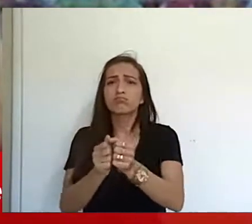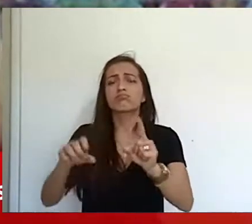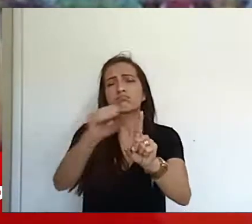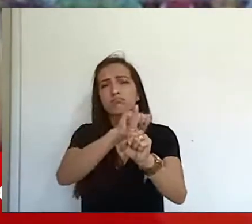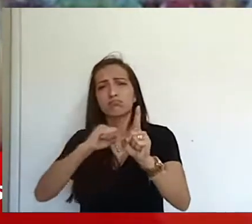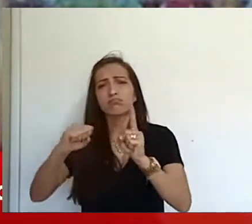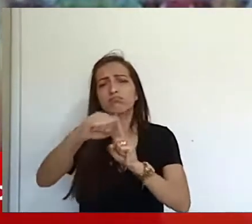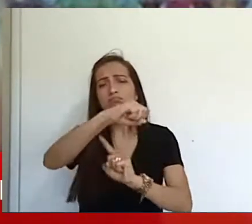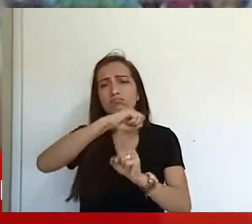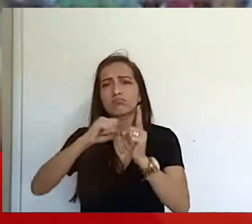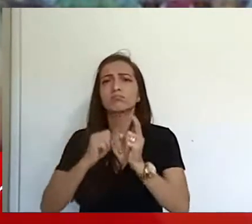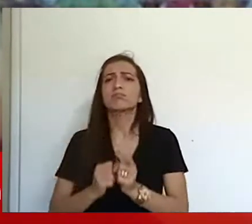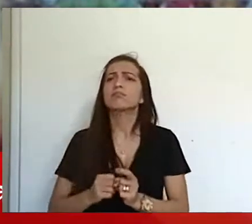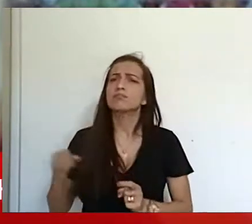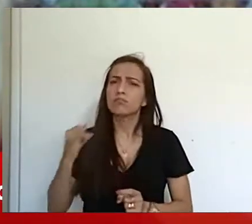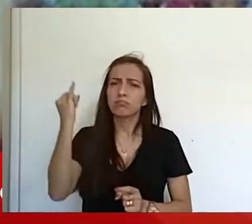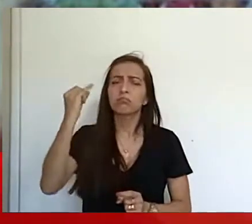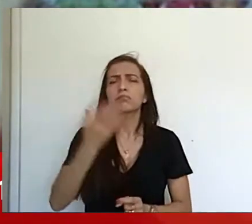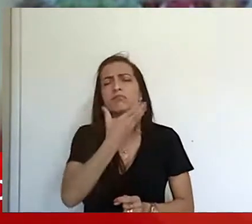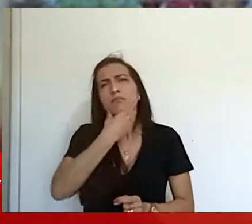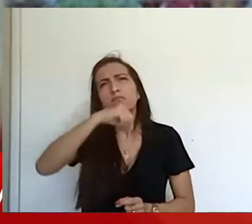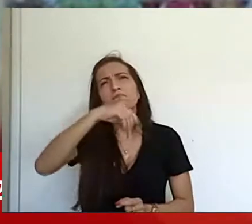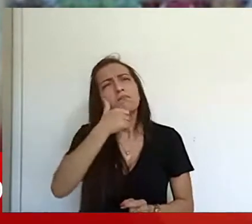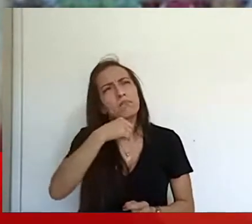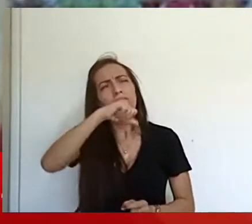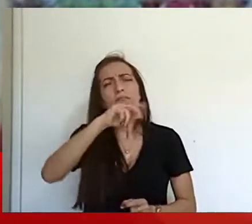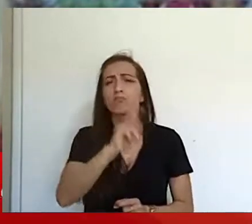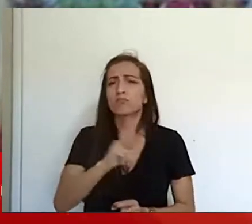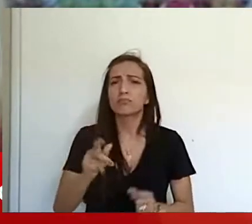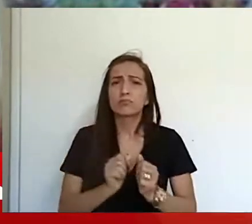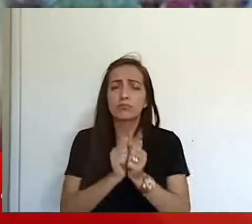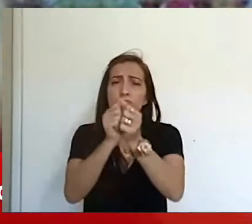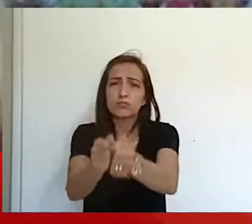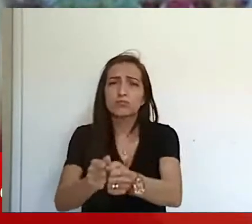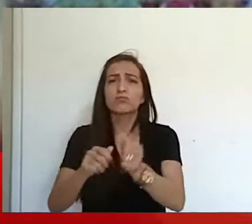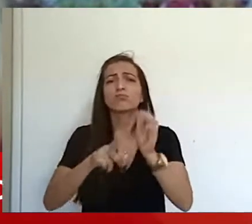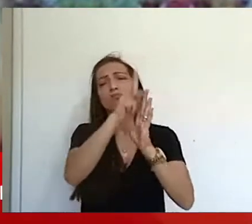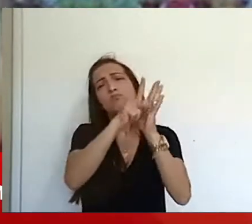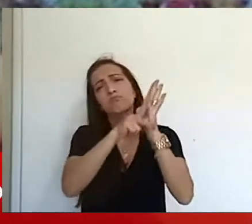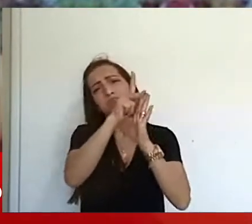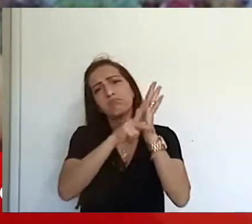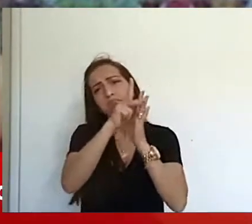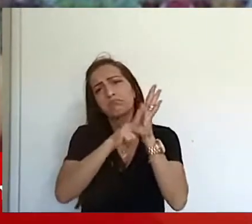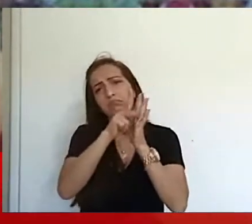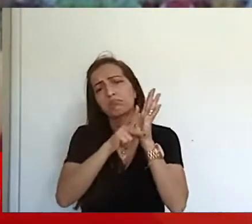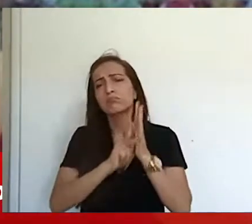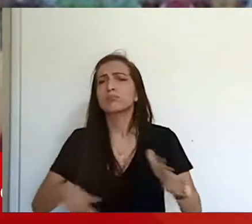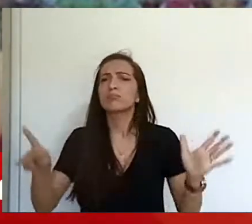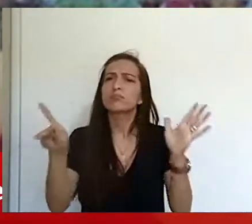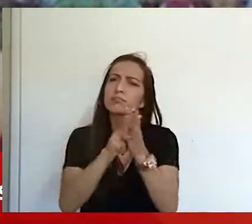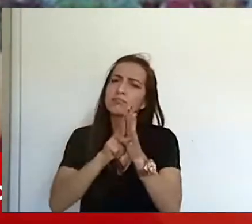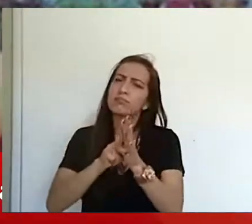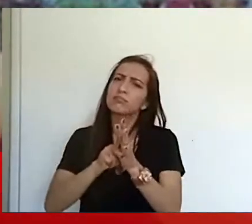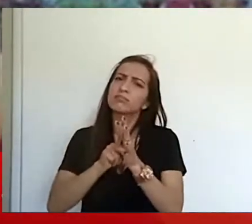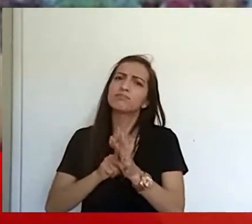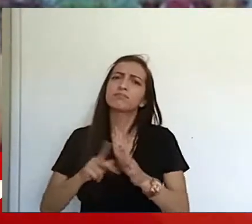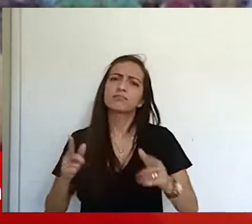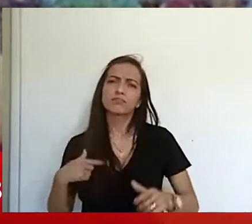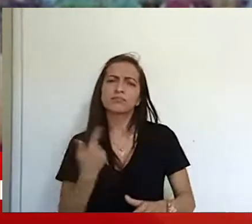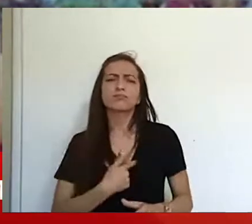os pais, os estudantes, os professores, um projeto próprio. Então, acho que o grande desafio nosso é esse. A luta nossa